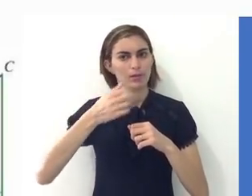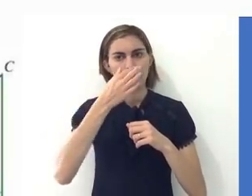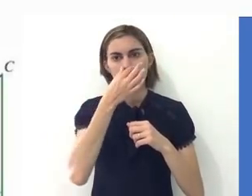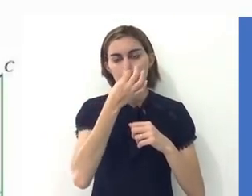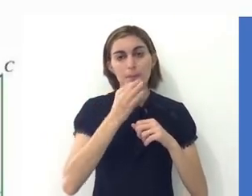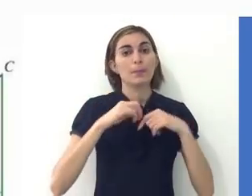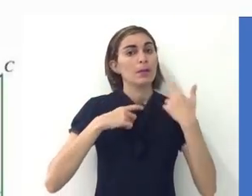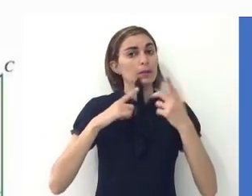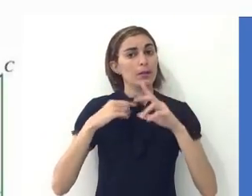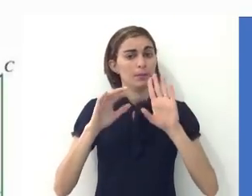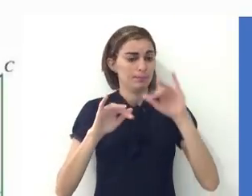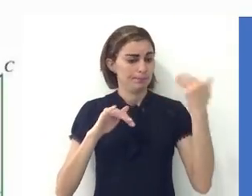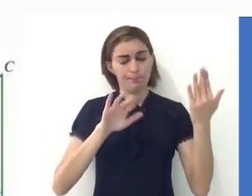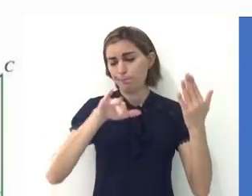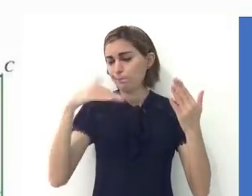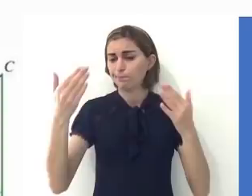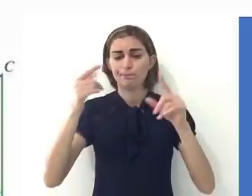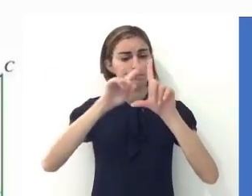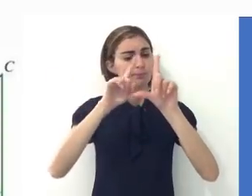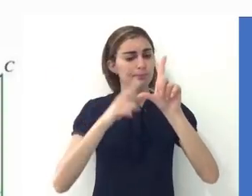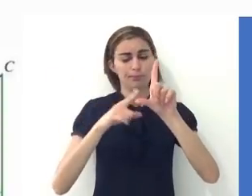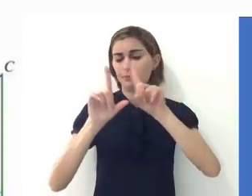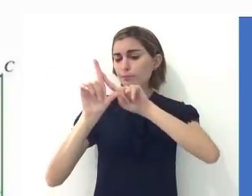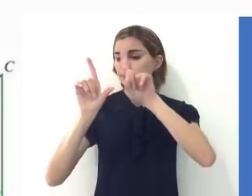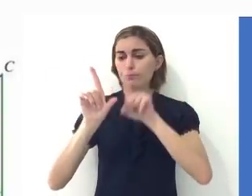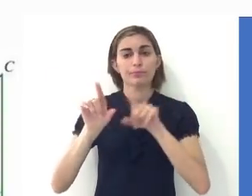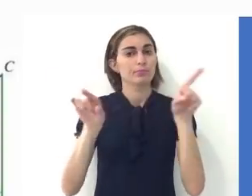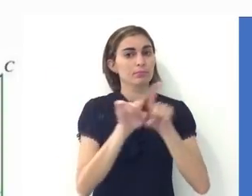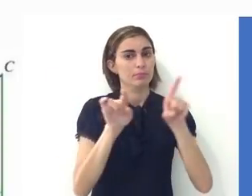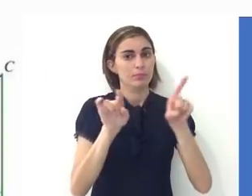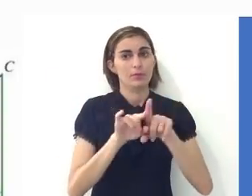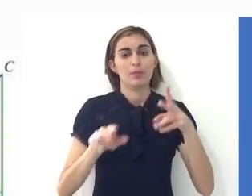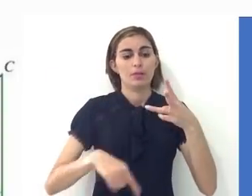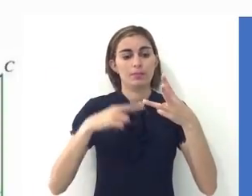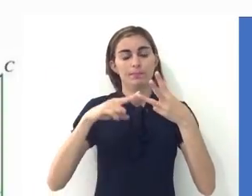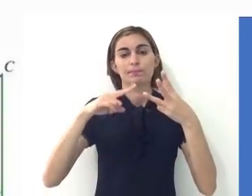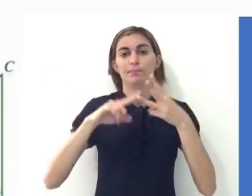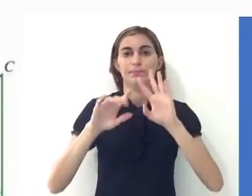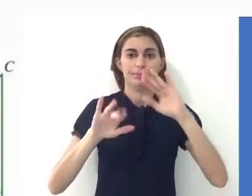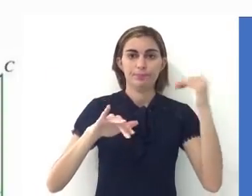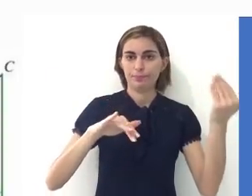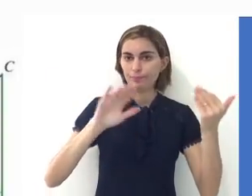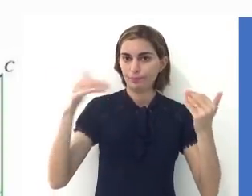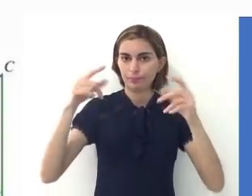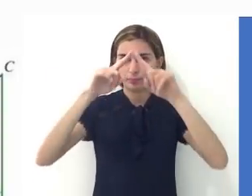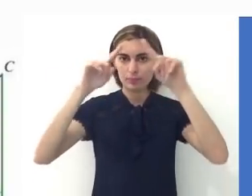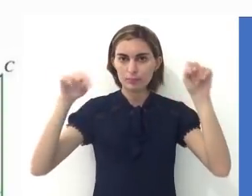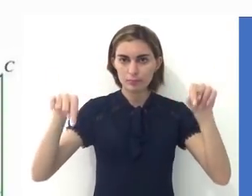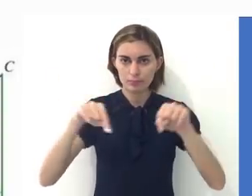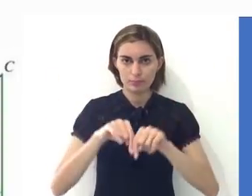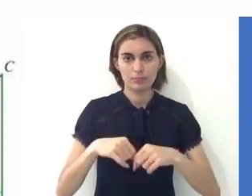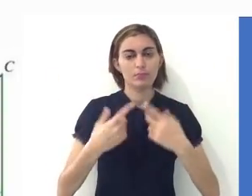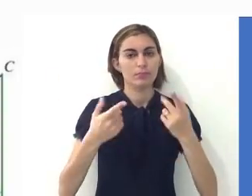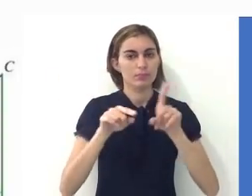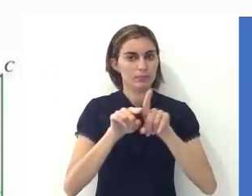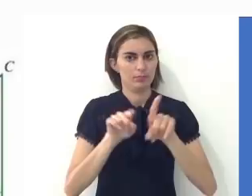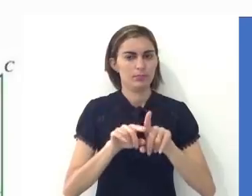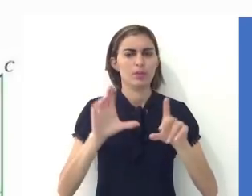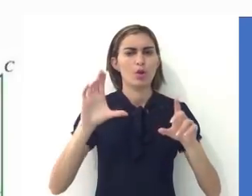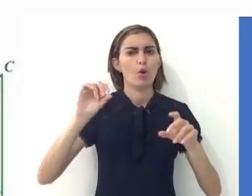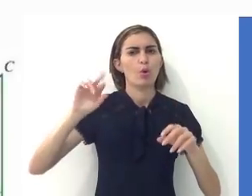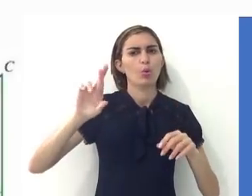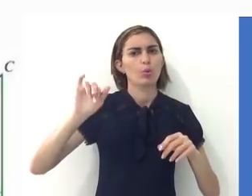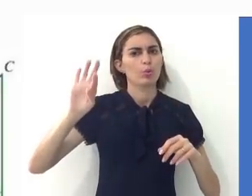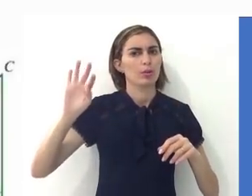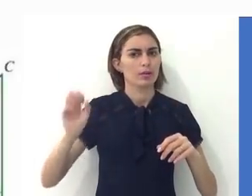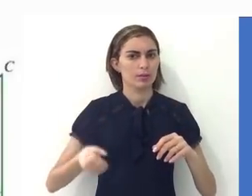propriedade lado, ângulo, lado, a gente conclui que o terceiro lado desse triângulo aí também são